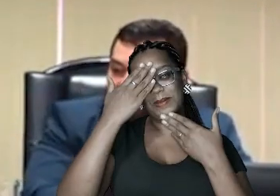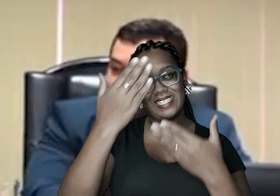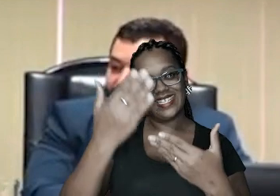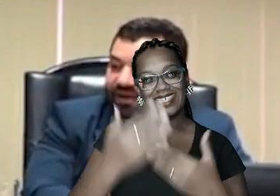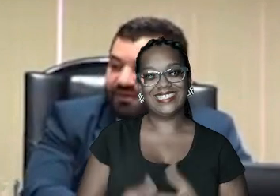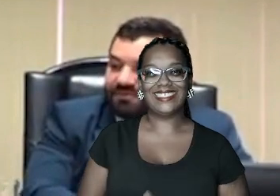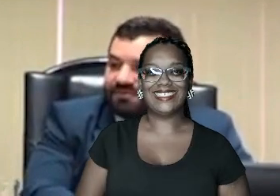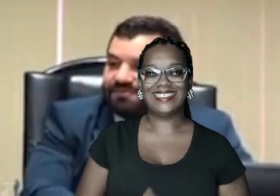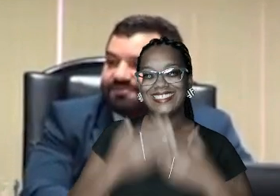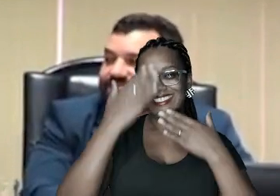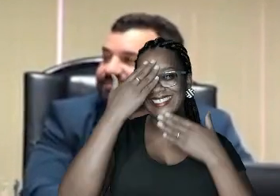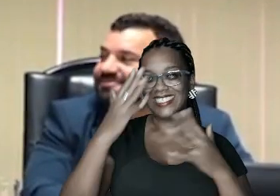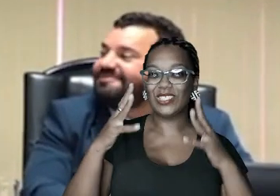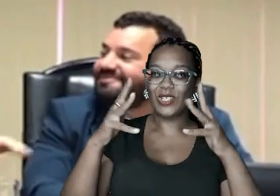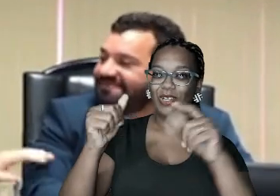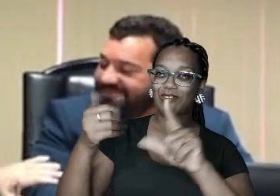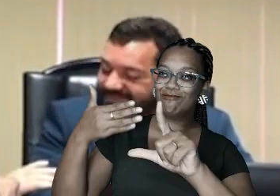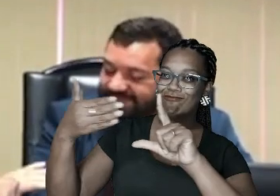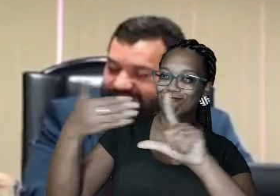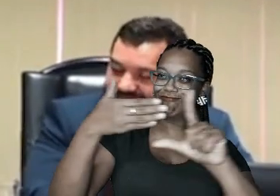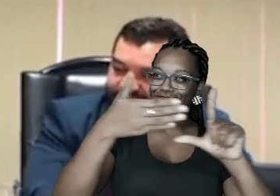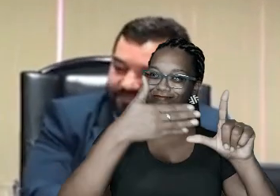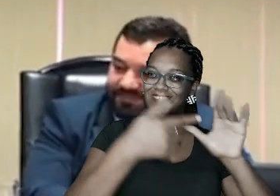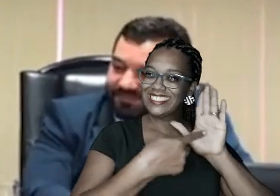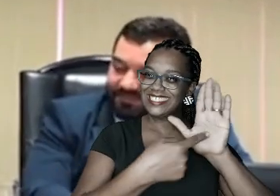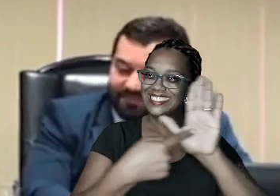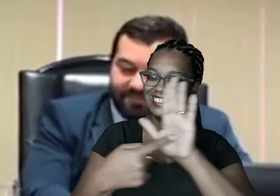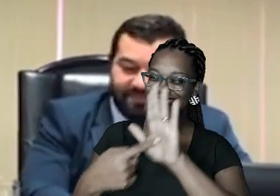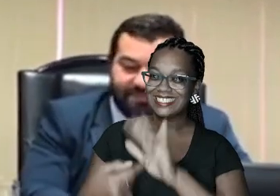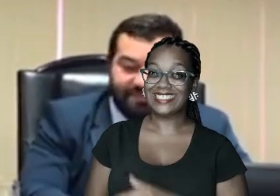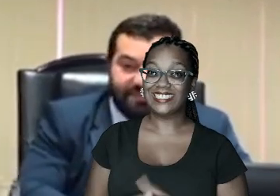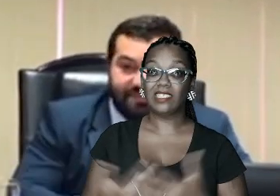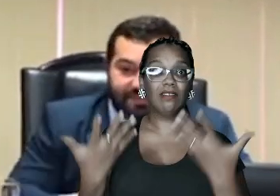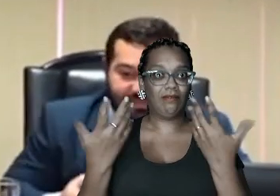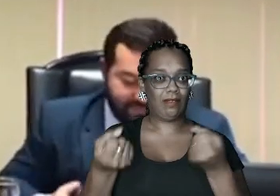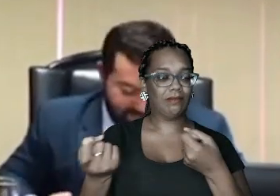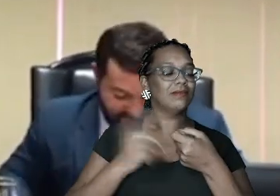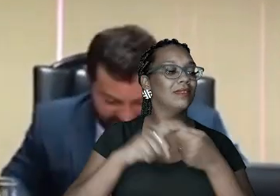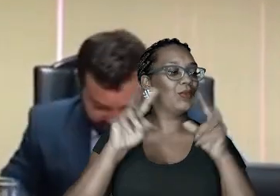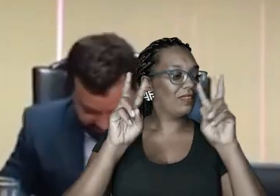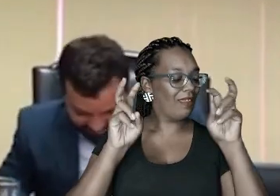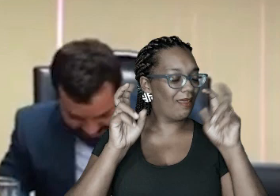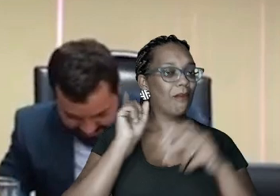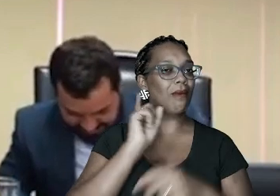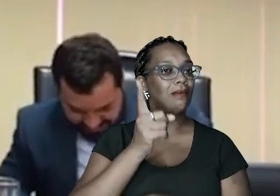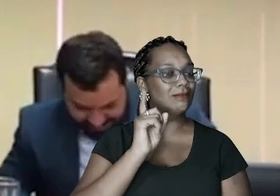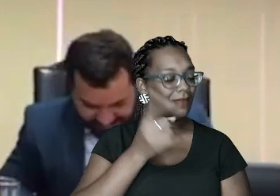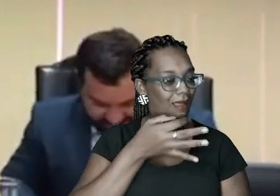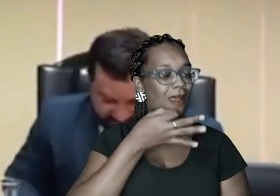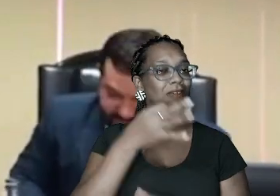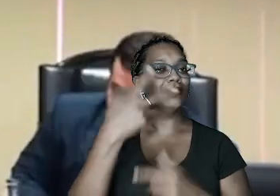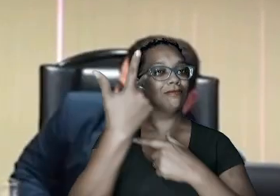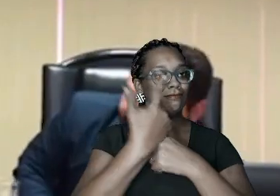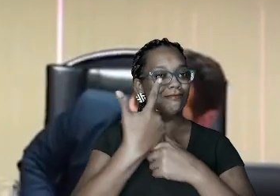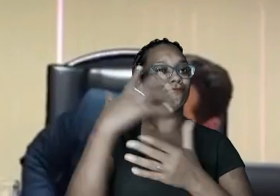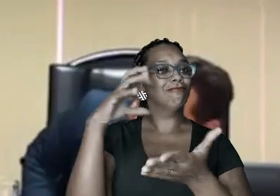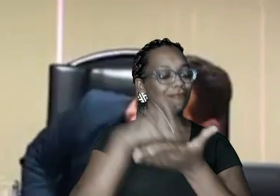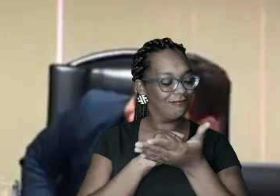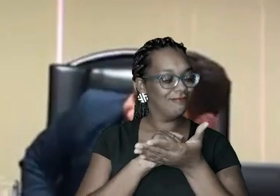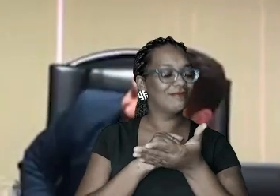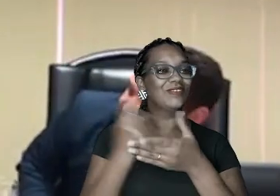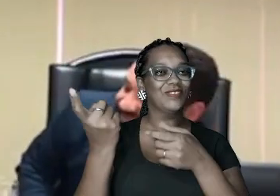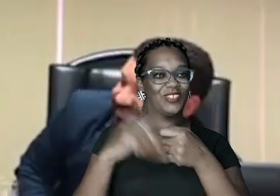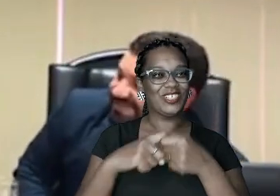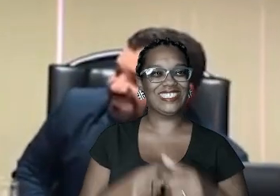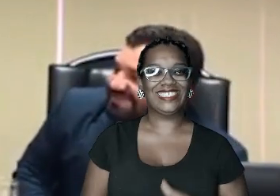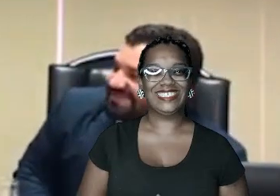seminário tá bom muito obrigado obrigado todos os painelistas e nós vamos retomar até já fica aqui eu